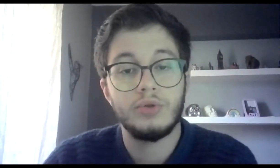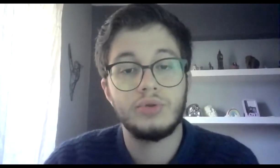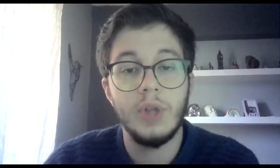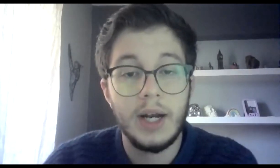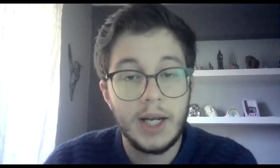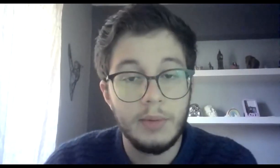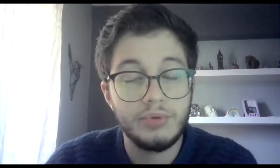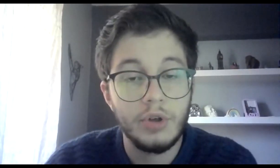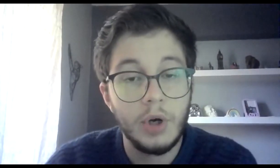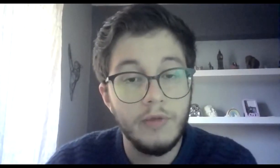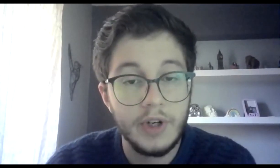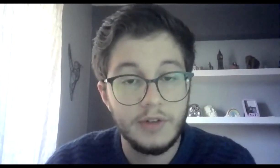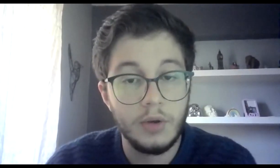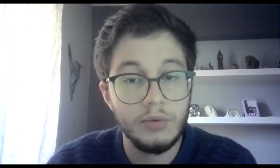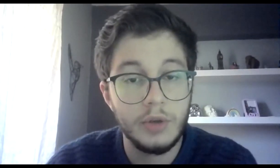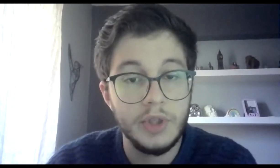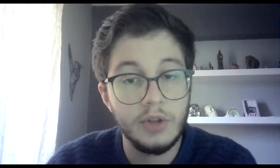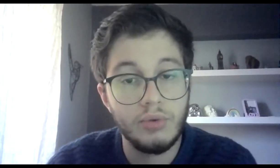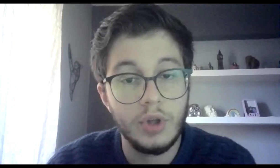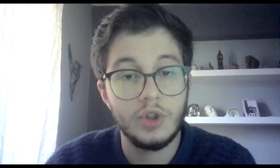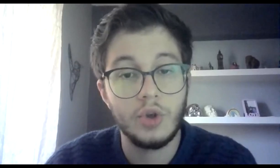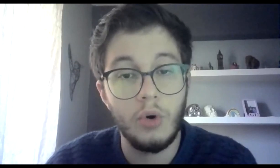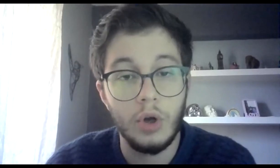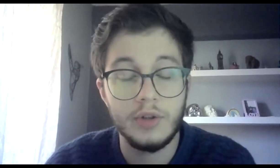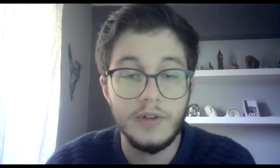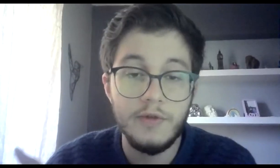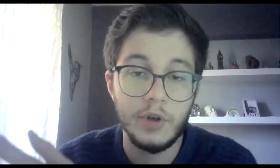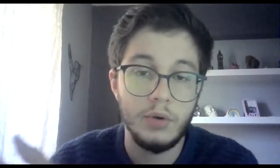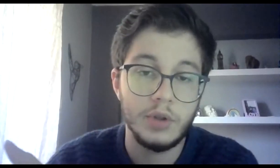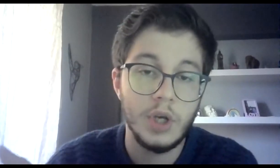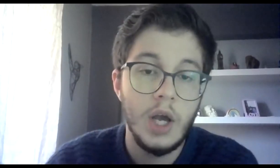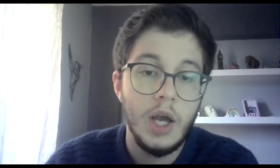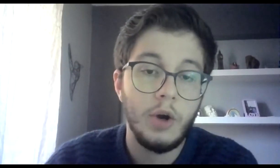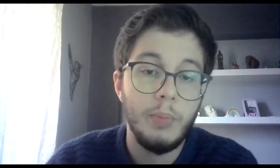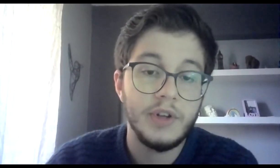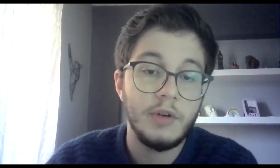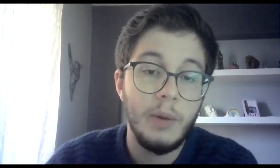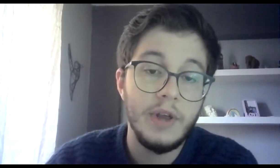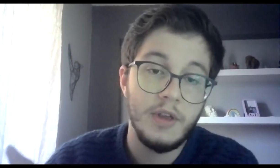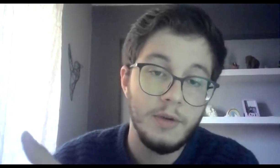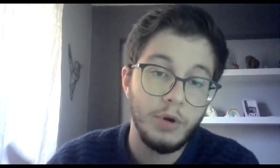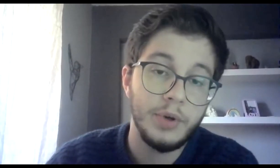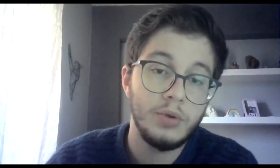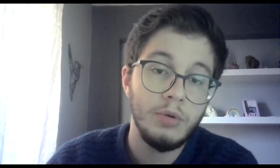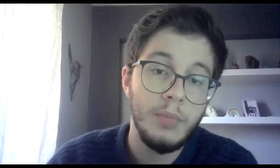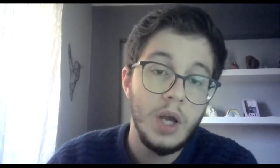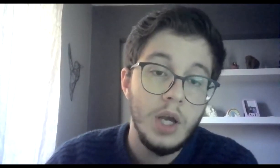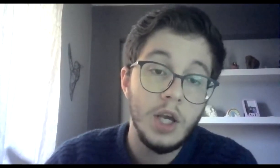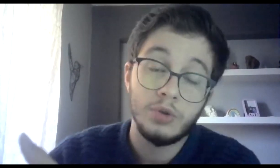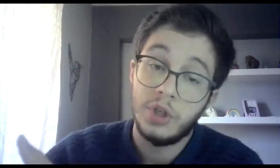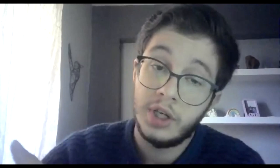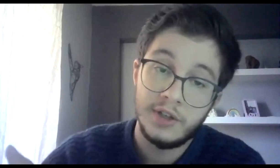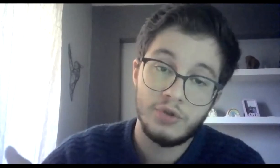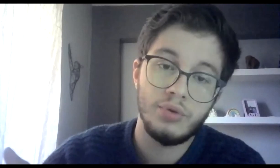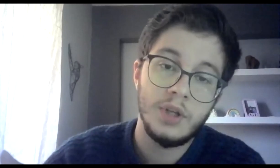e o psicólogo escolar acaba por ter uma conversa com determinados estudantes com notas inferiores em comparação à média da própria turma,